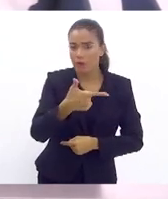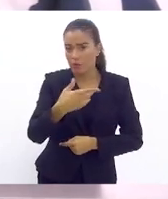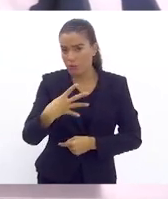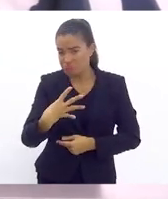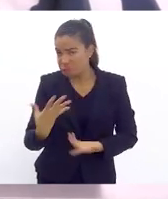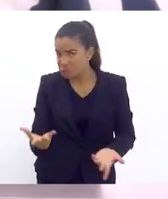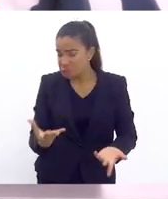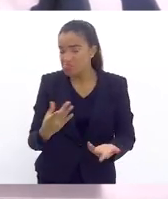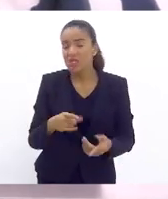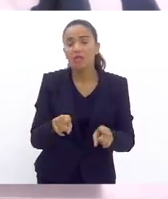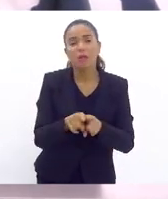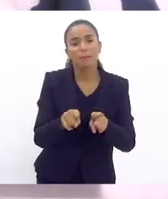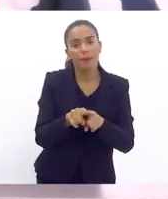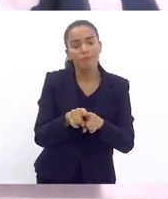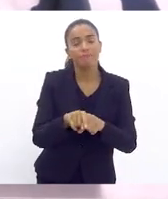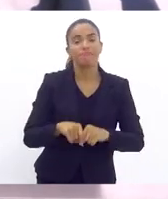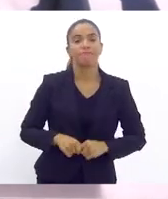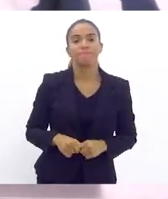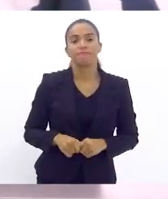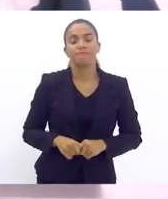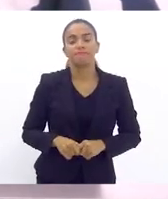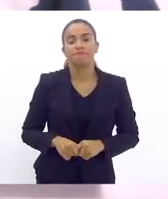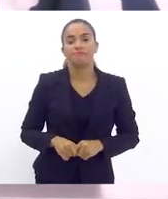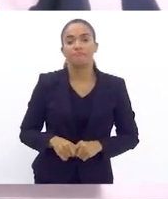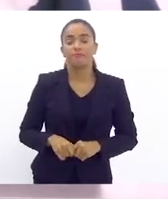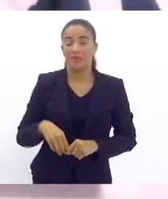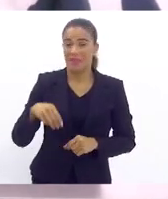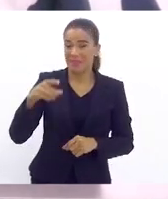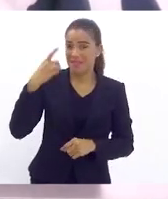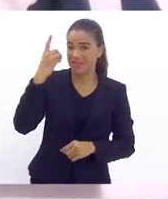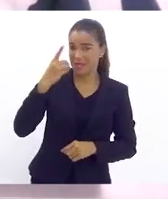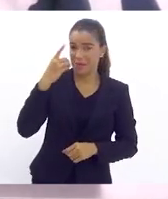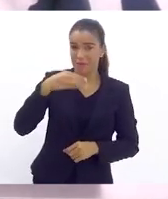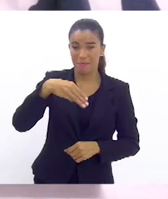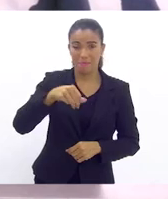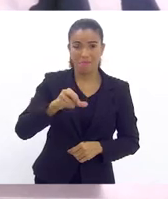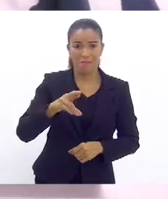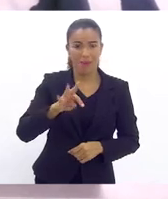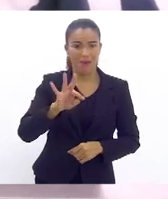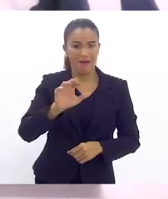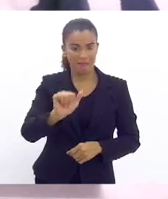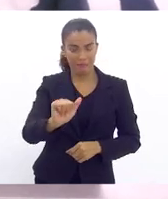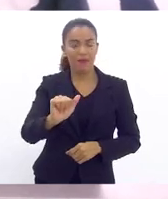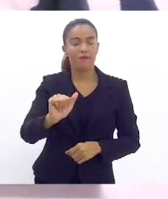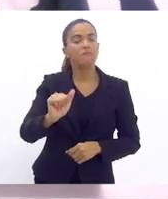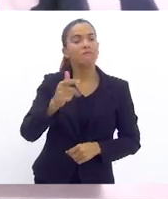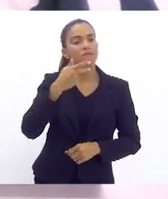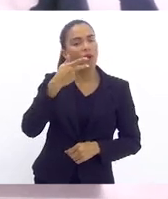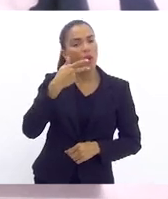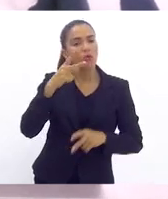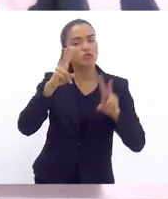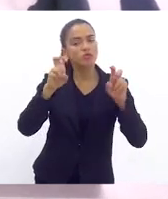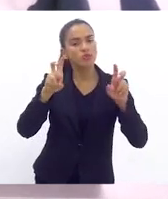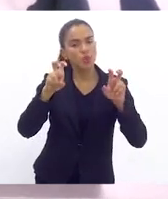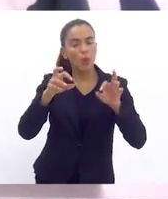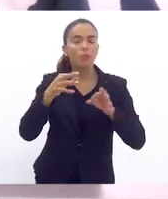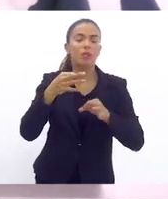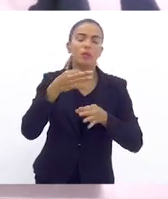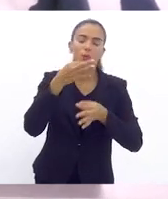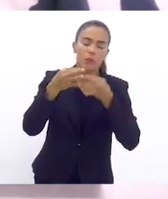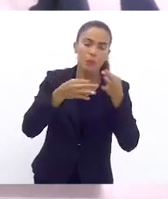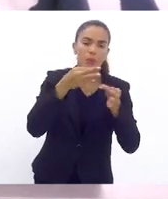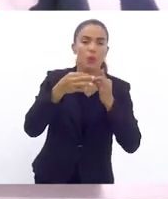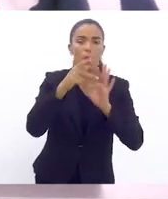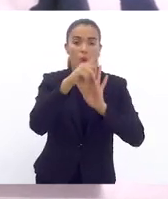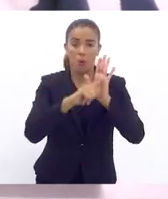e finalmente deputada Marta Rocha argoeu a questão do projeto que foi